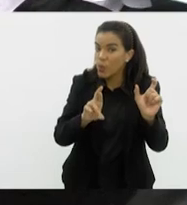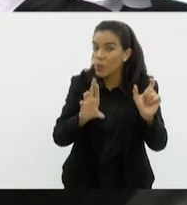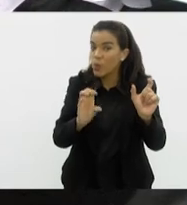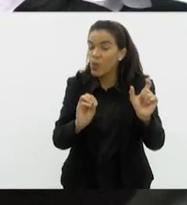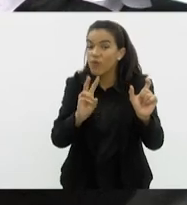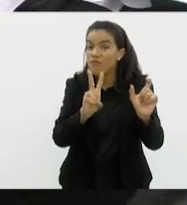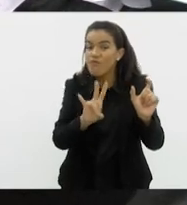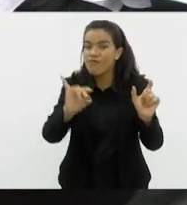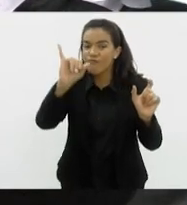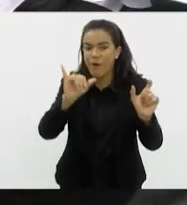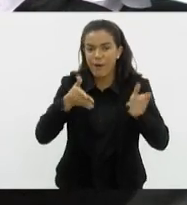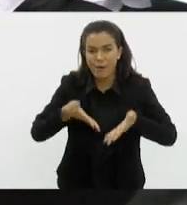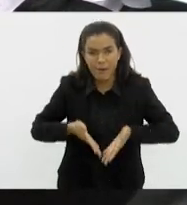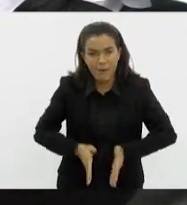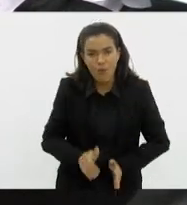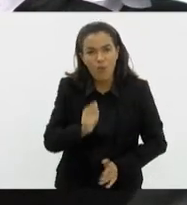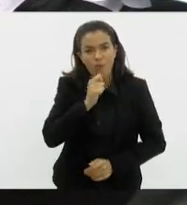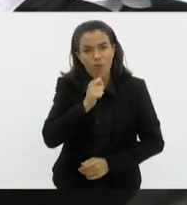eu...